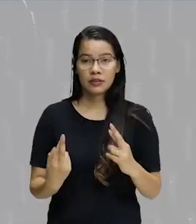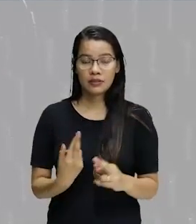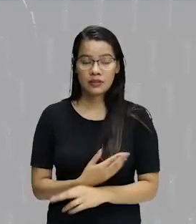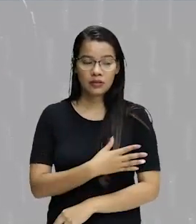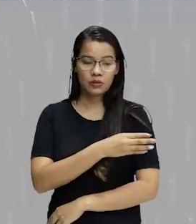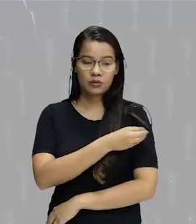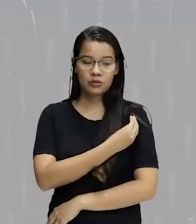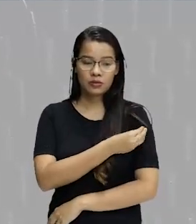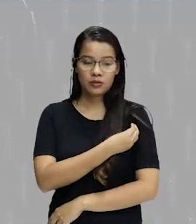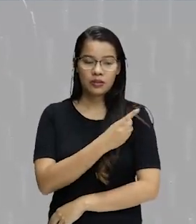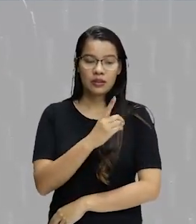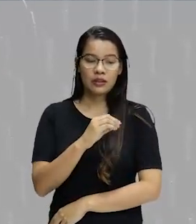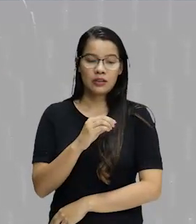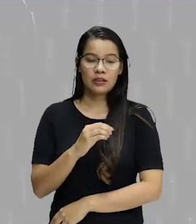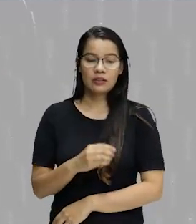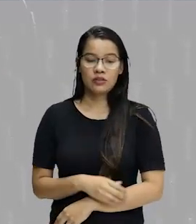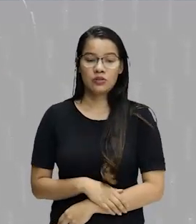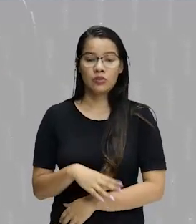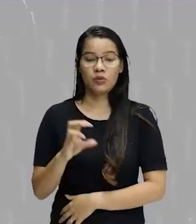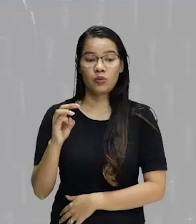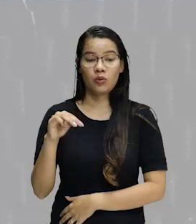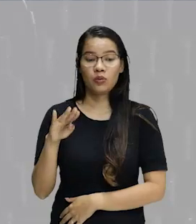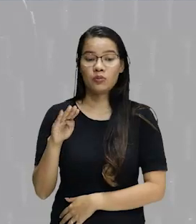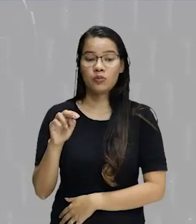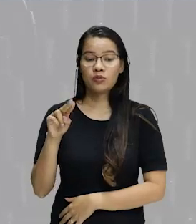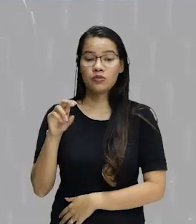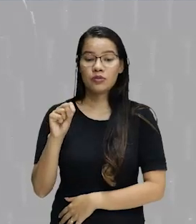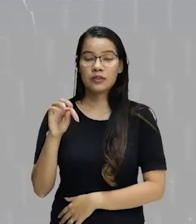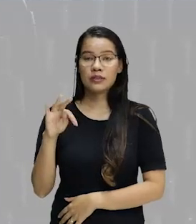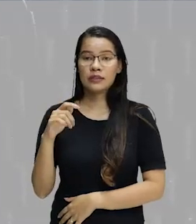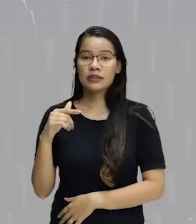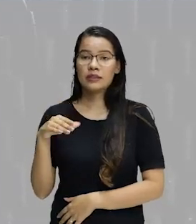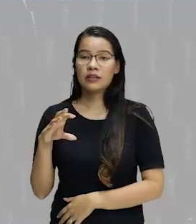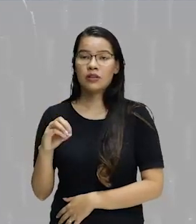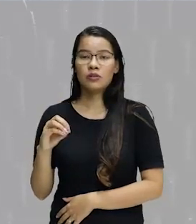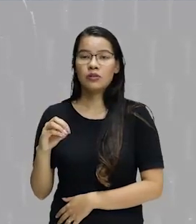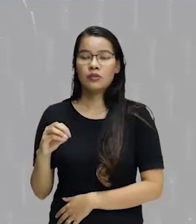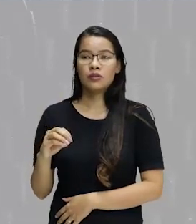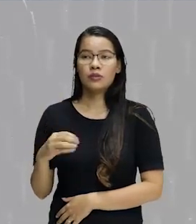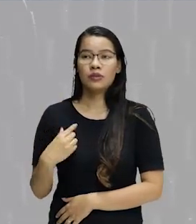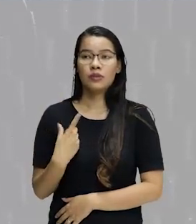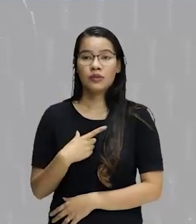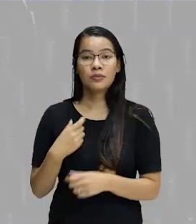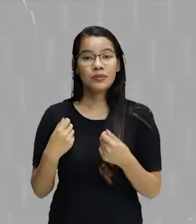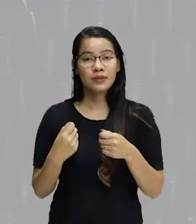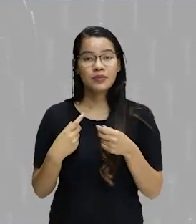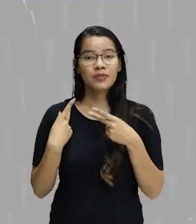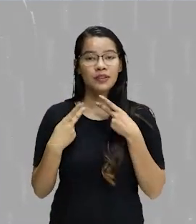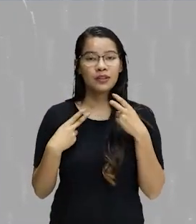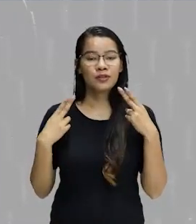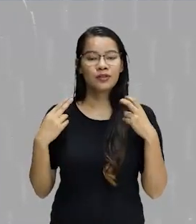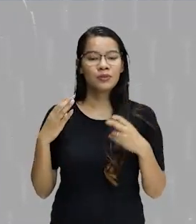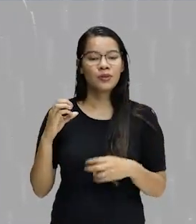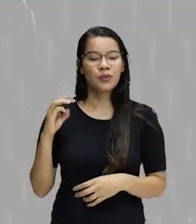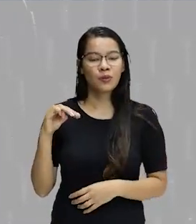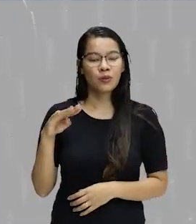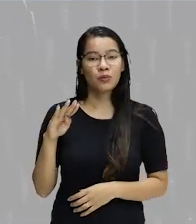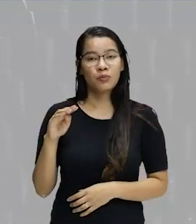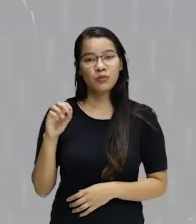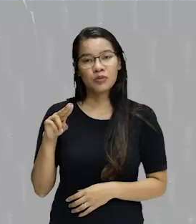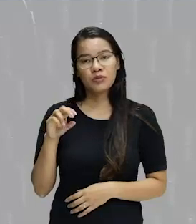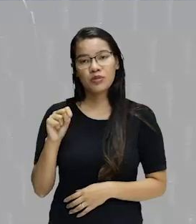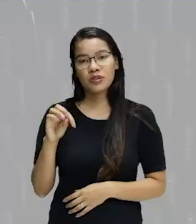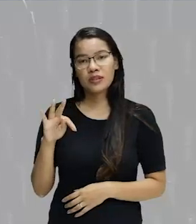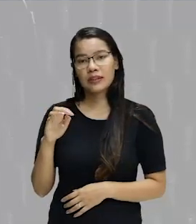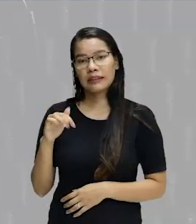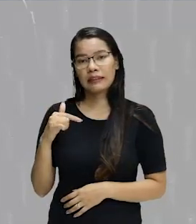álcools é a reação de combustão. E quando a gente fala de álcool, a gente já linka com